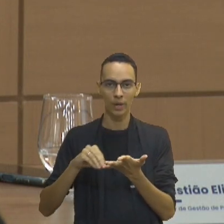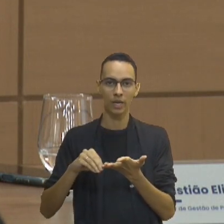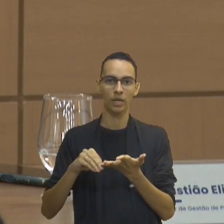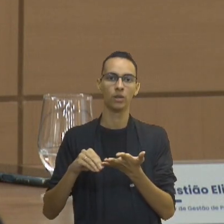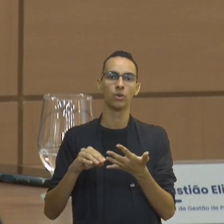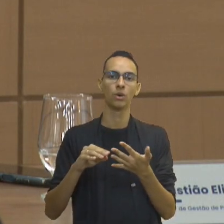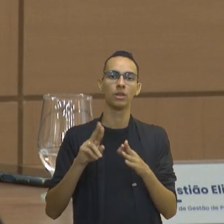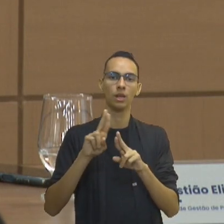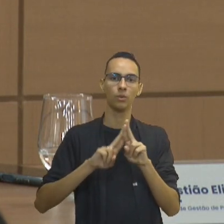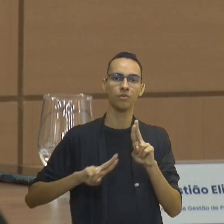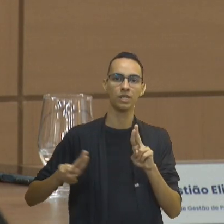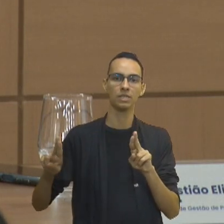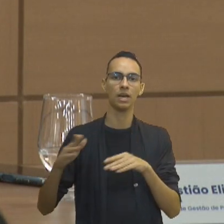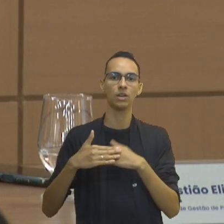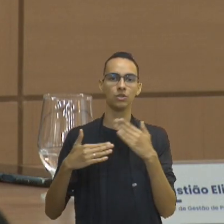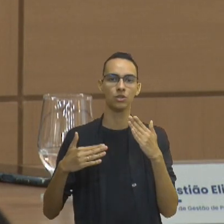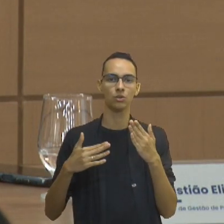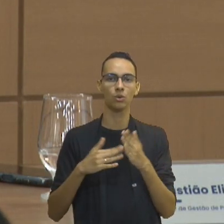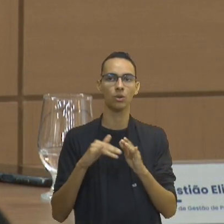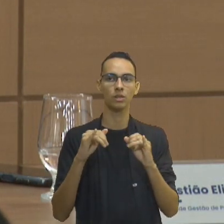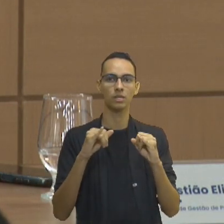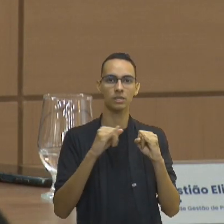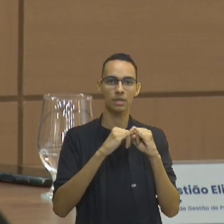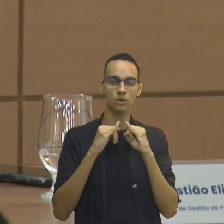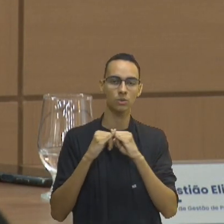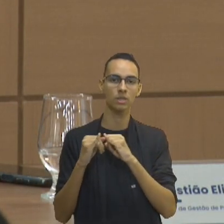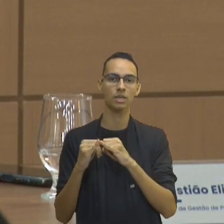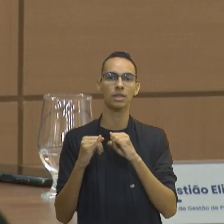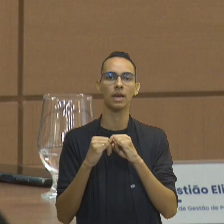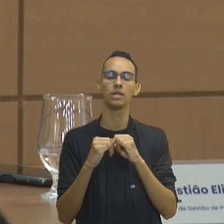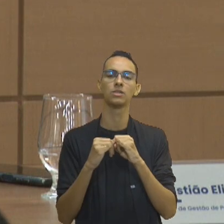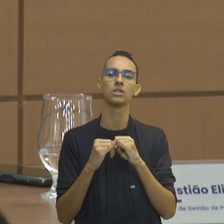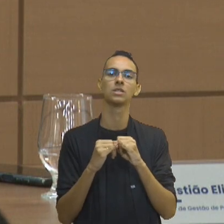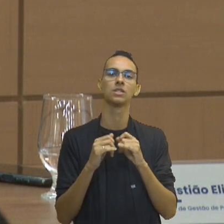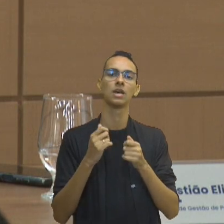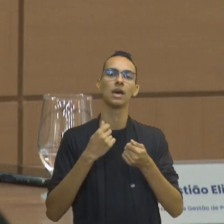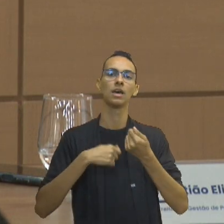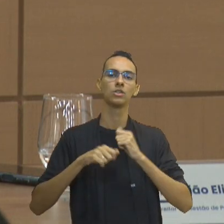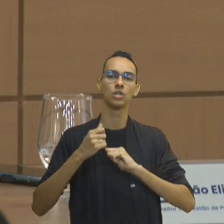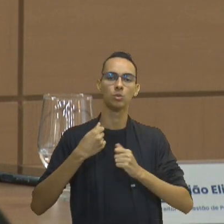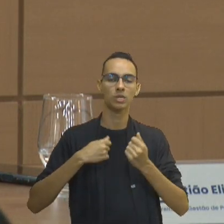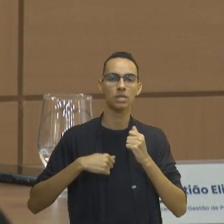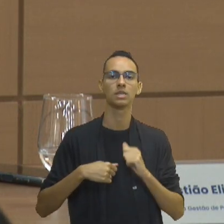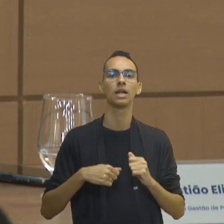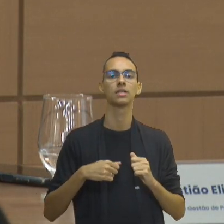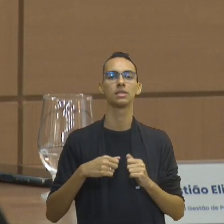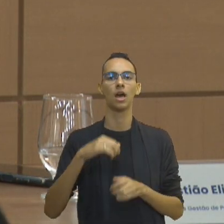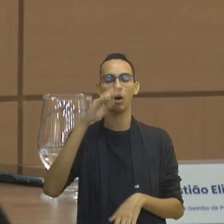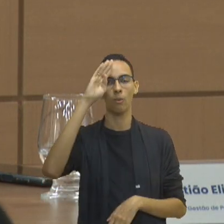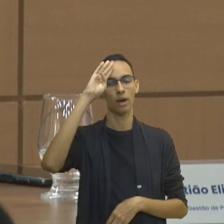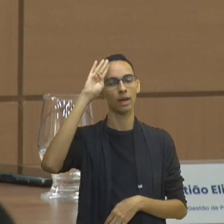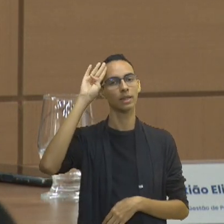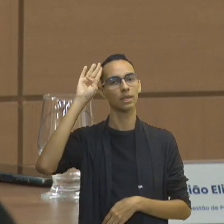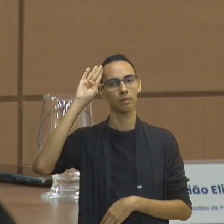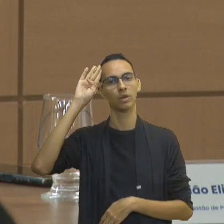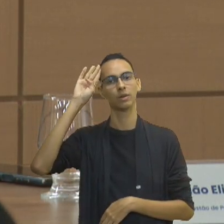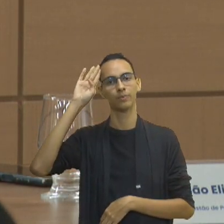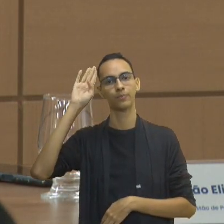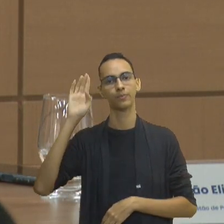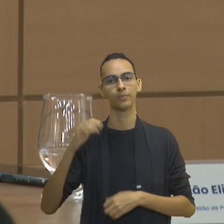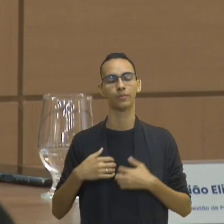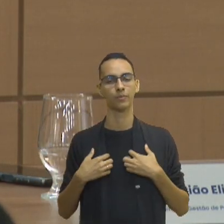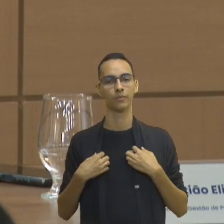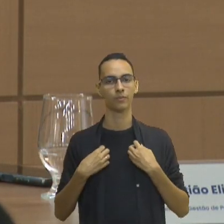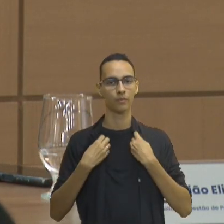acadêmicas e administrativas. O que nós estamos construindo são critérios de atendimento isonômico. Mas nós